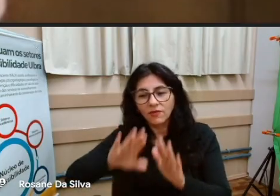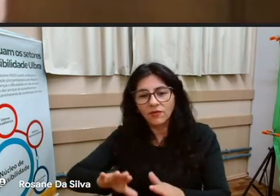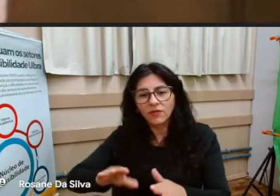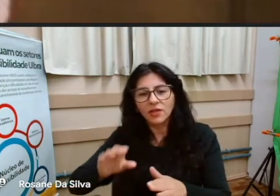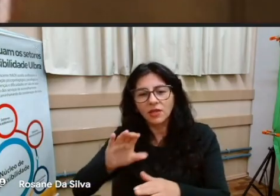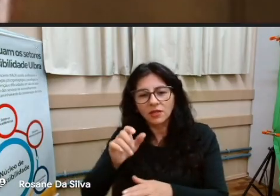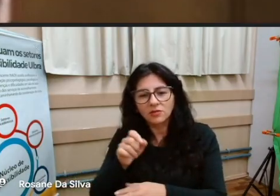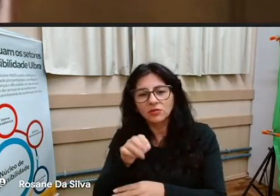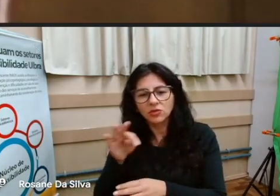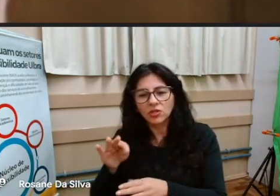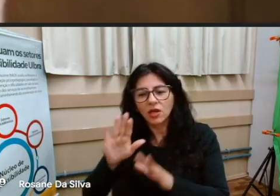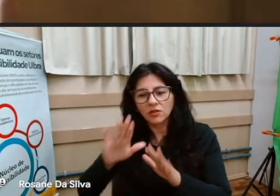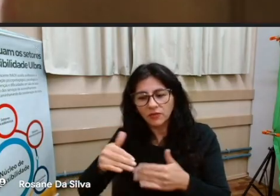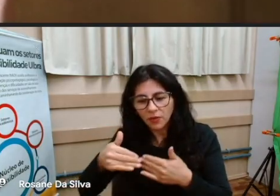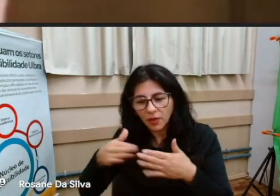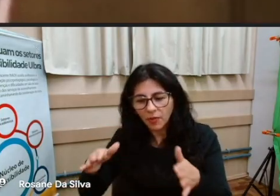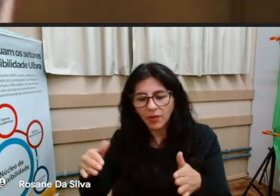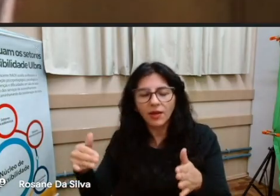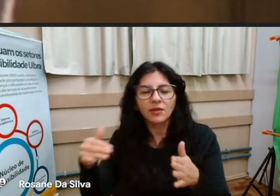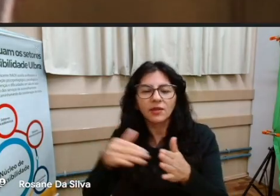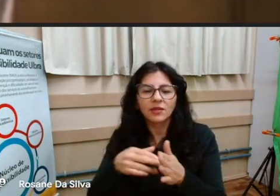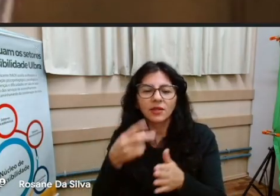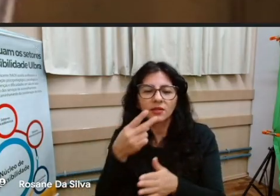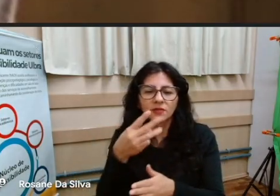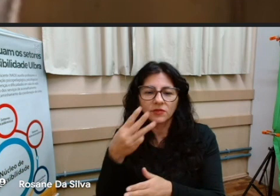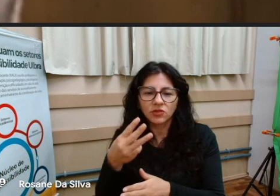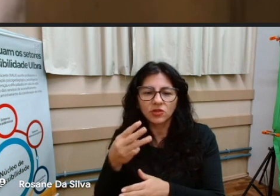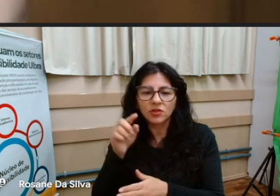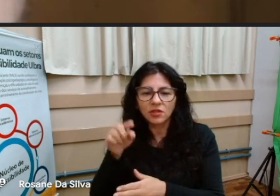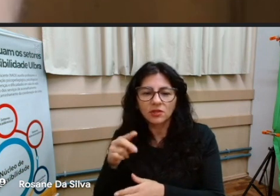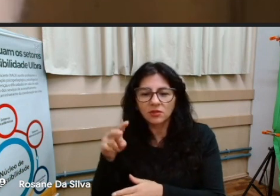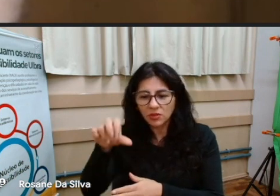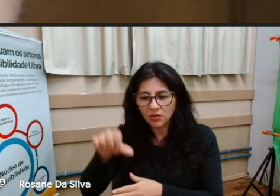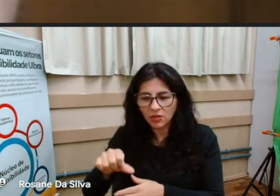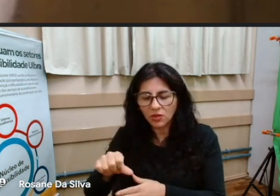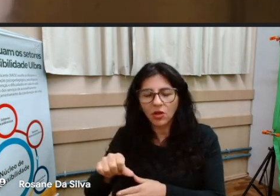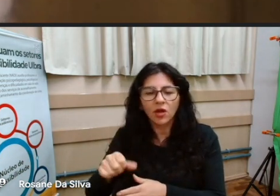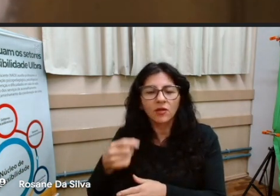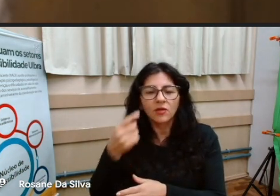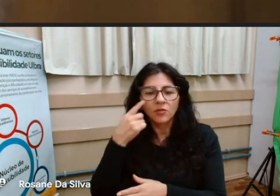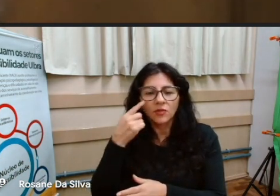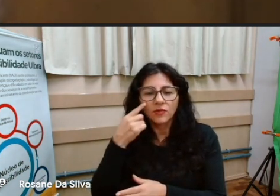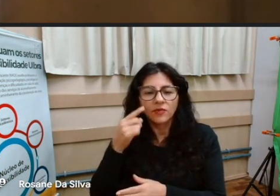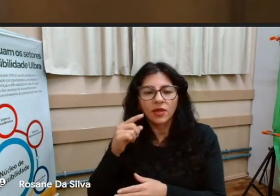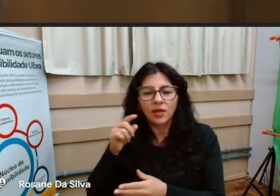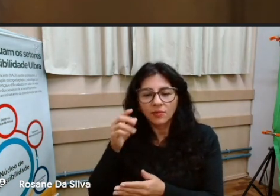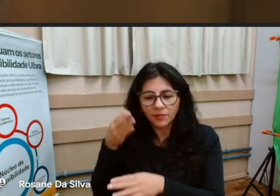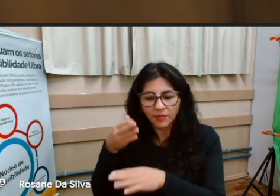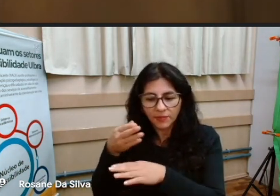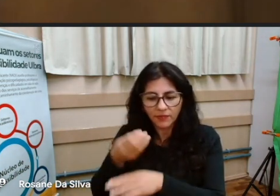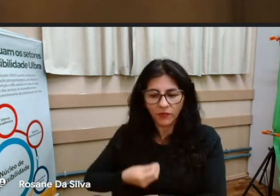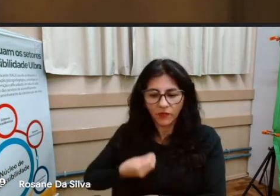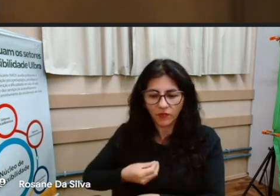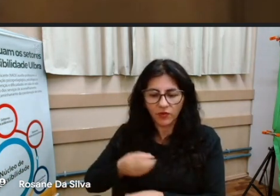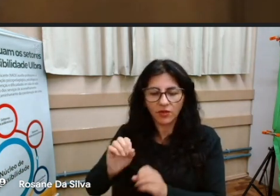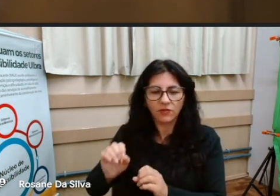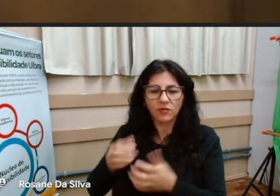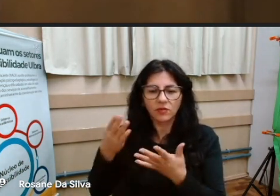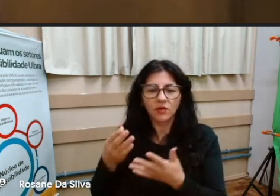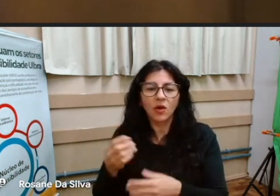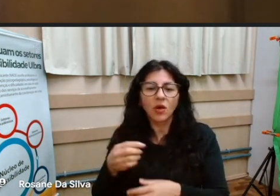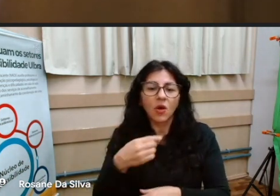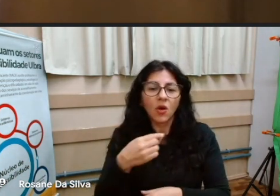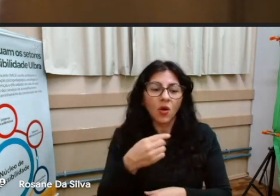aberto até hoje às 23:59 e ele é quem vai atestar a presença no evento a nossa próxima jornada é no dia